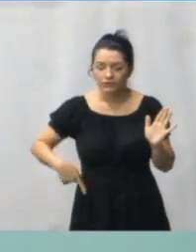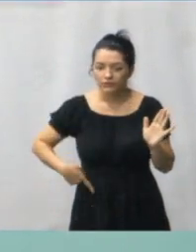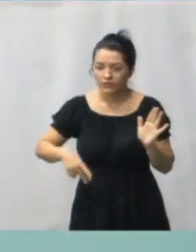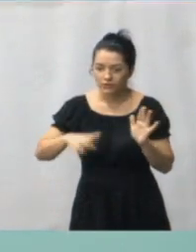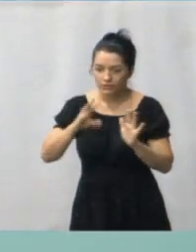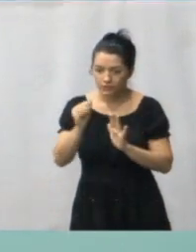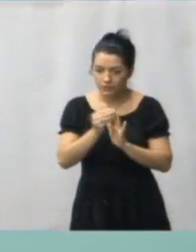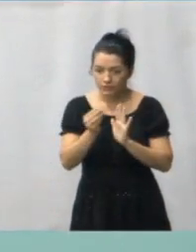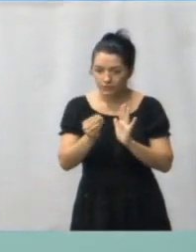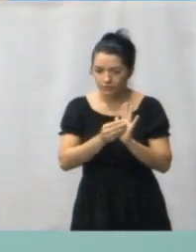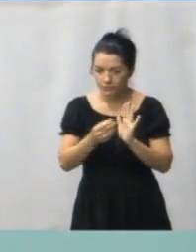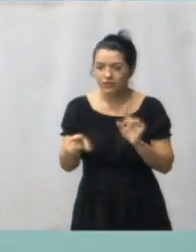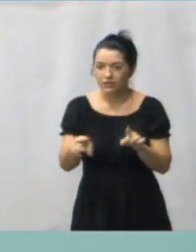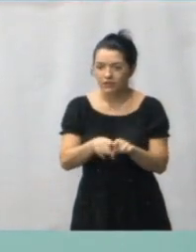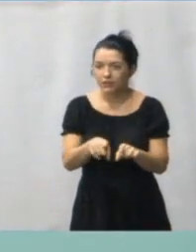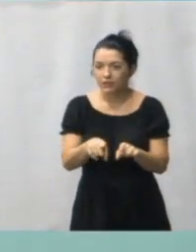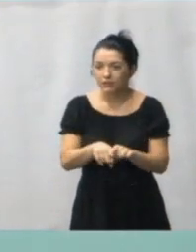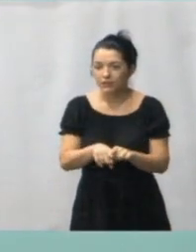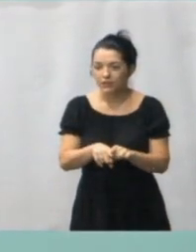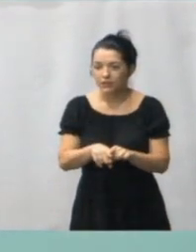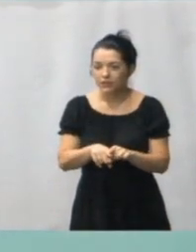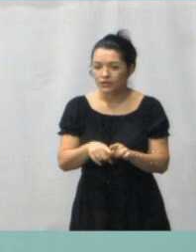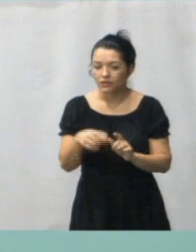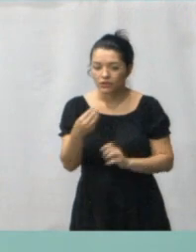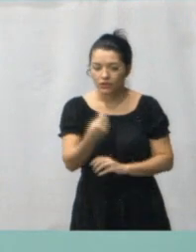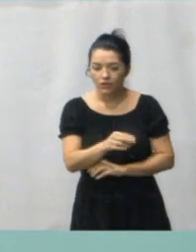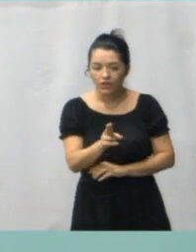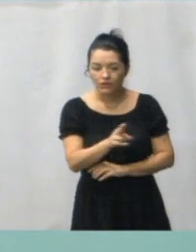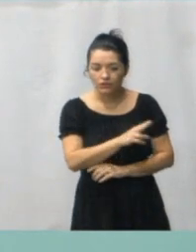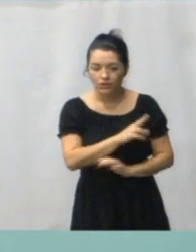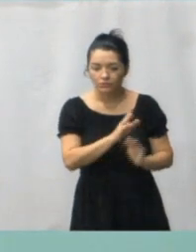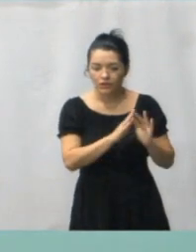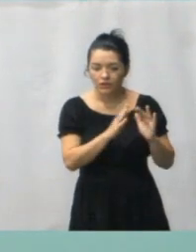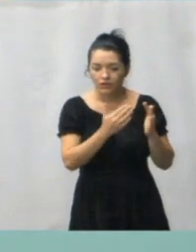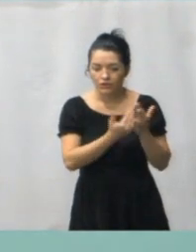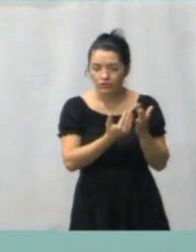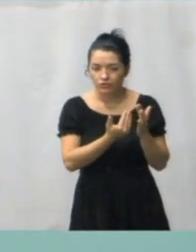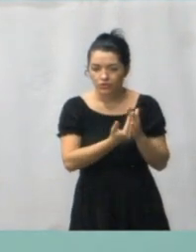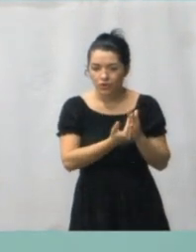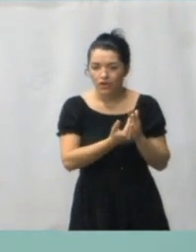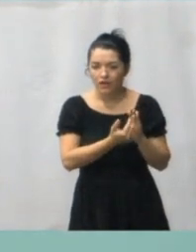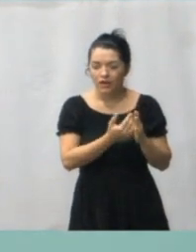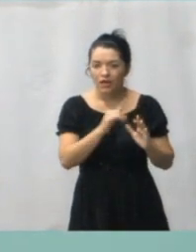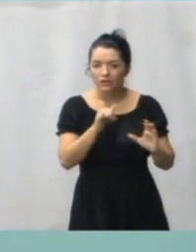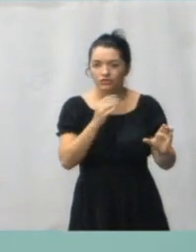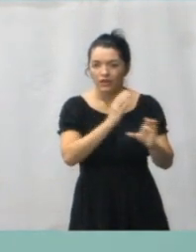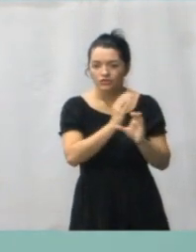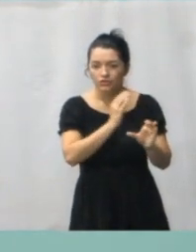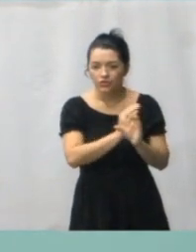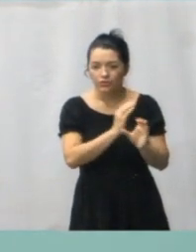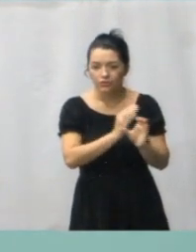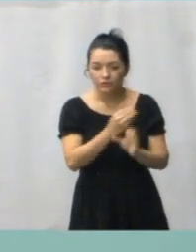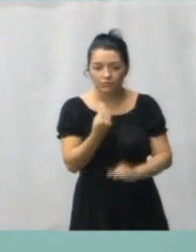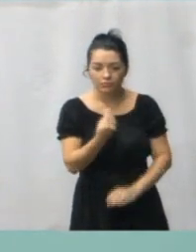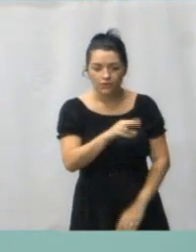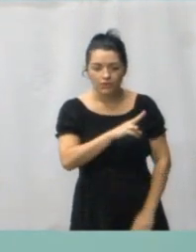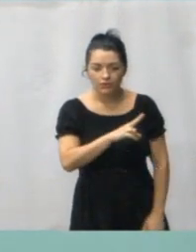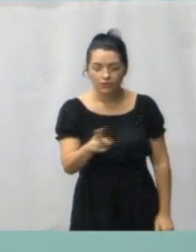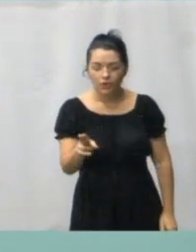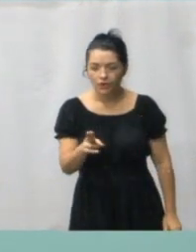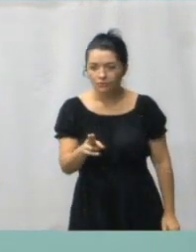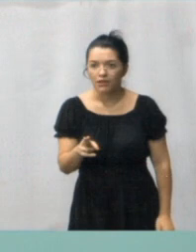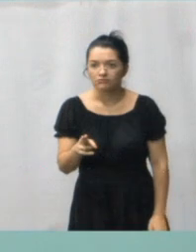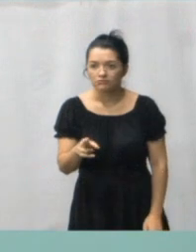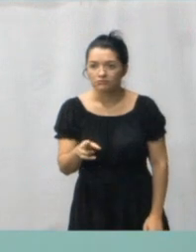é a denominação, o nome de uma escola que vai ser aberta em Jardim Camburi agora em fevereiro, e ela, por questões até de inscrição, ela